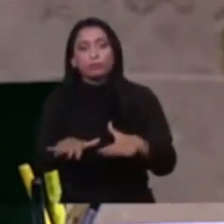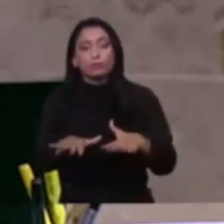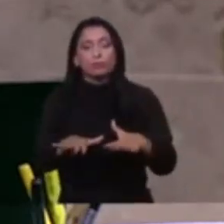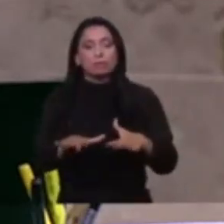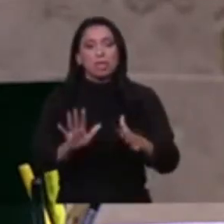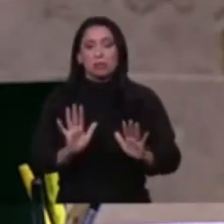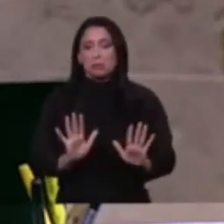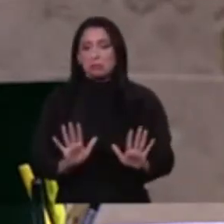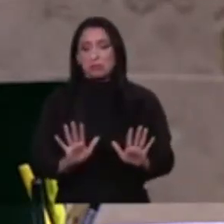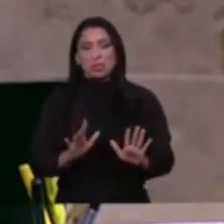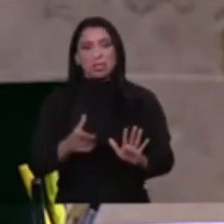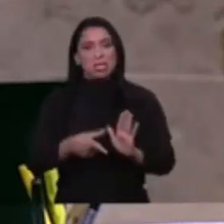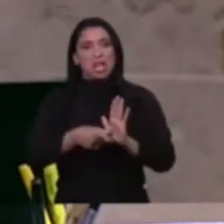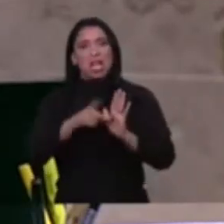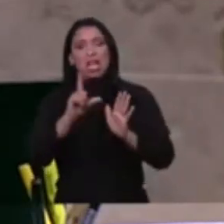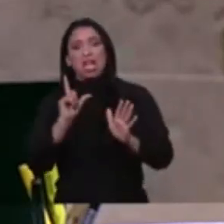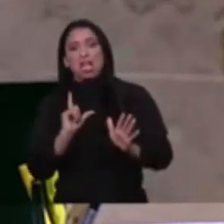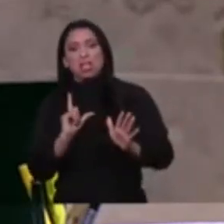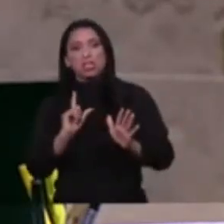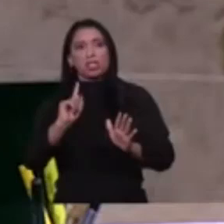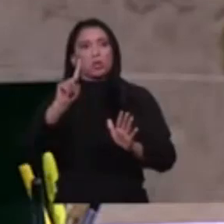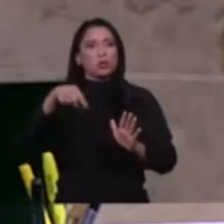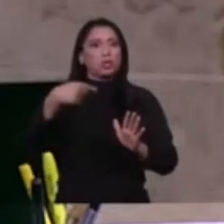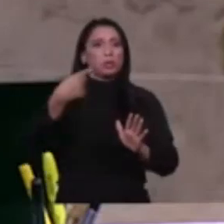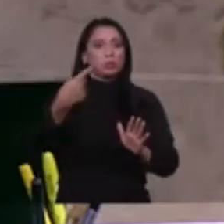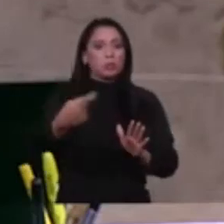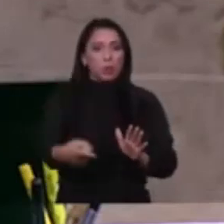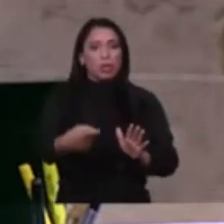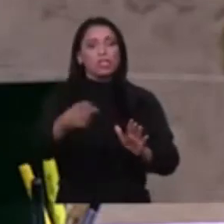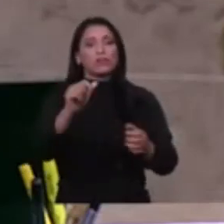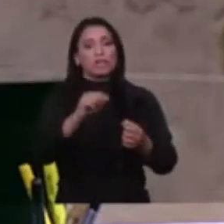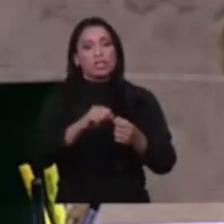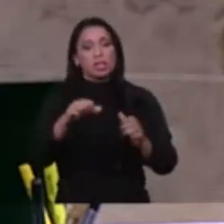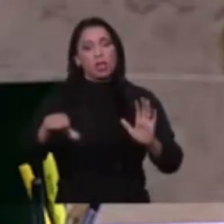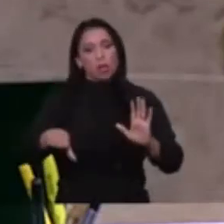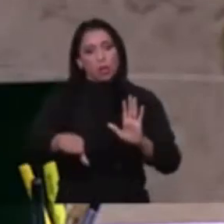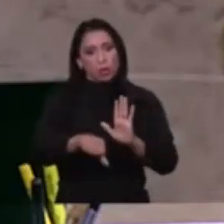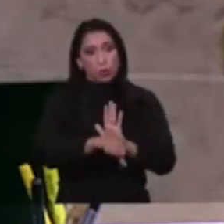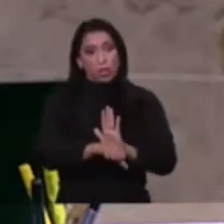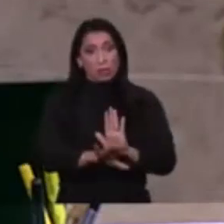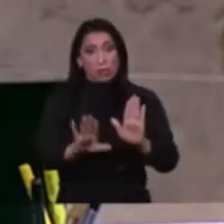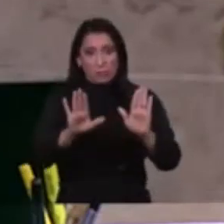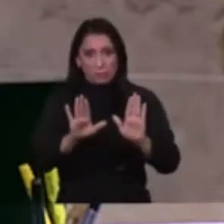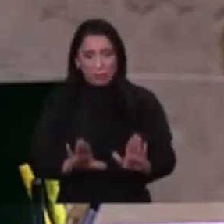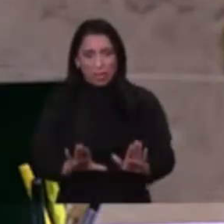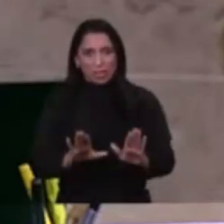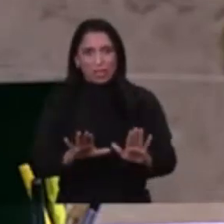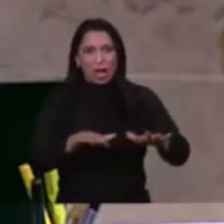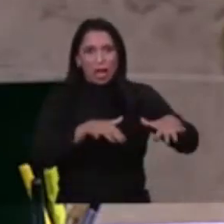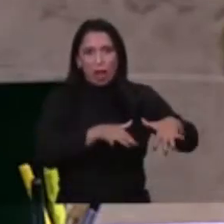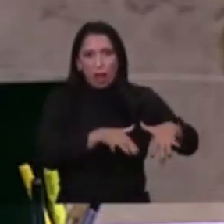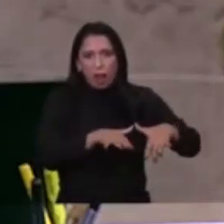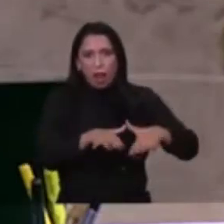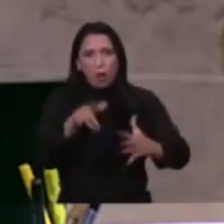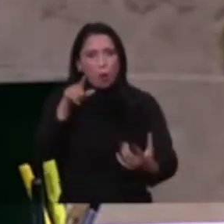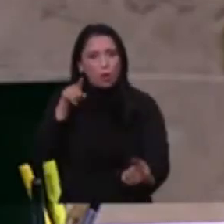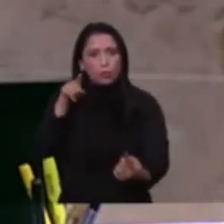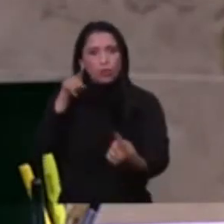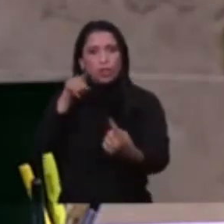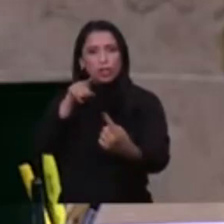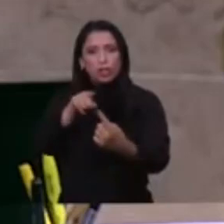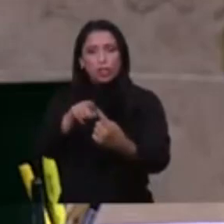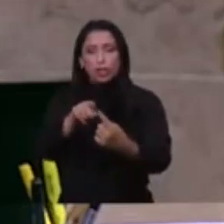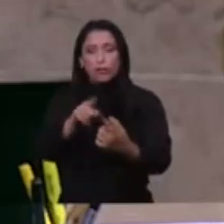independentemente se anterior ou concomitante à execução do delito, desde que convijam em prol de um resultado